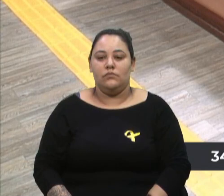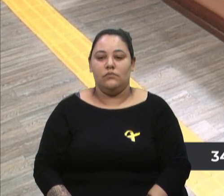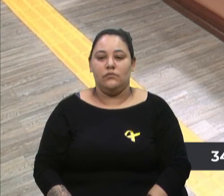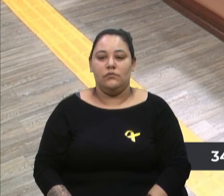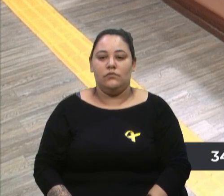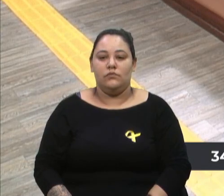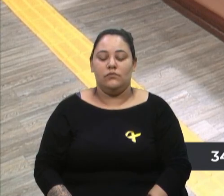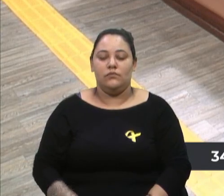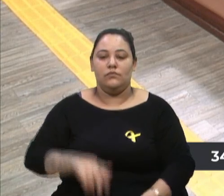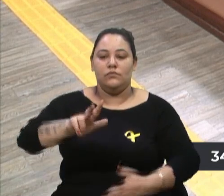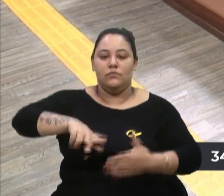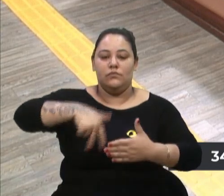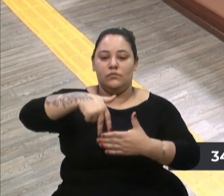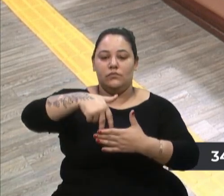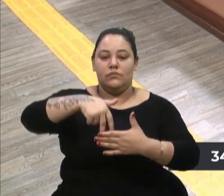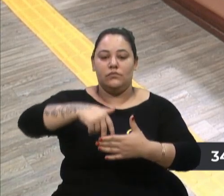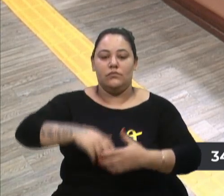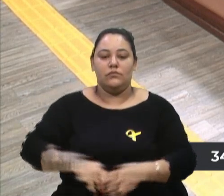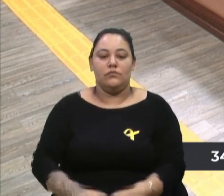Na tribuna.